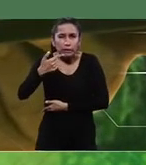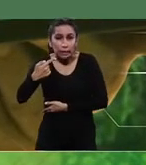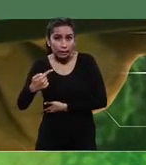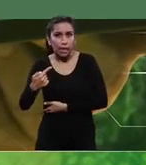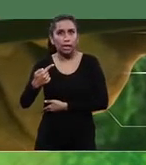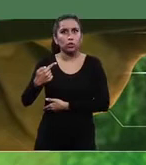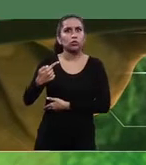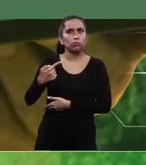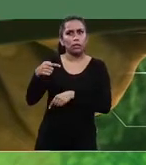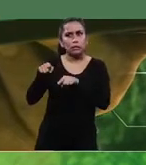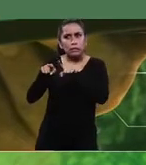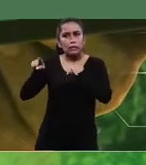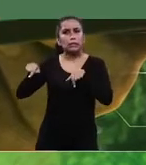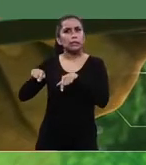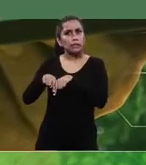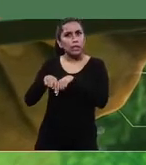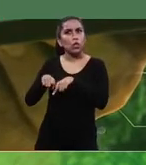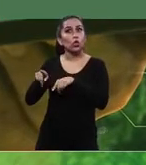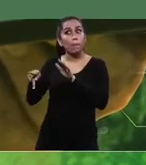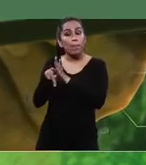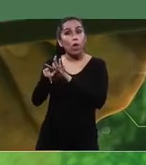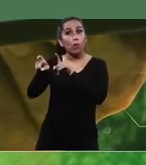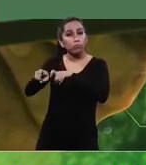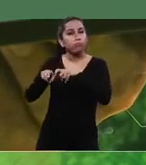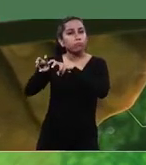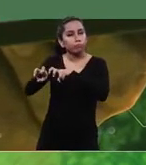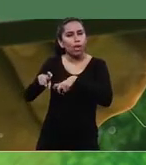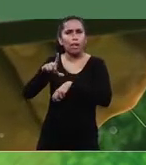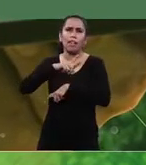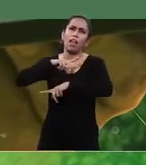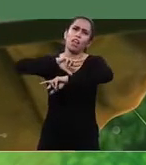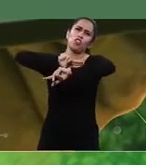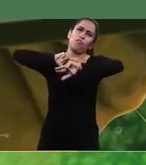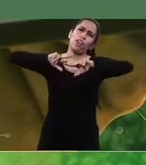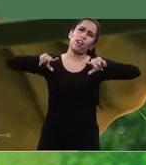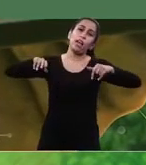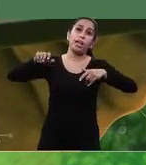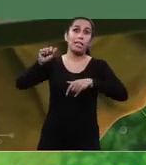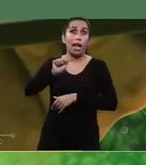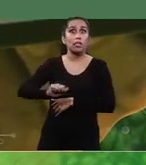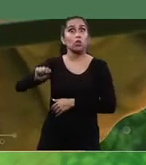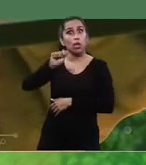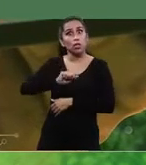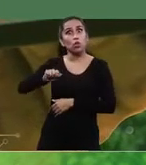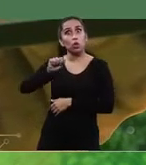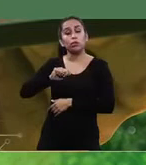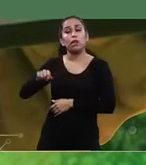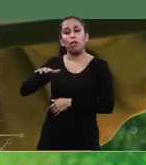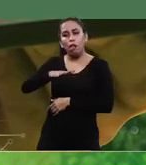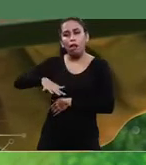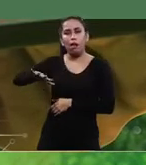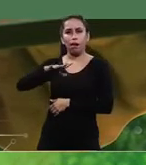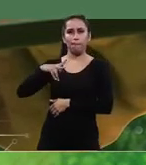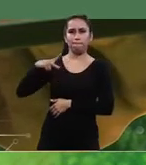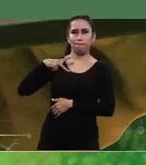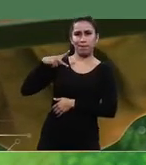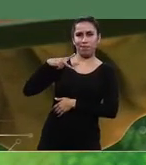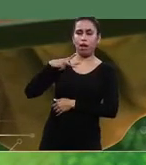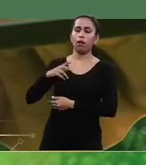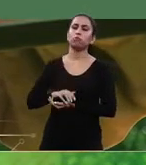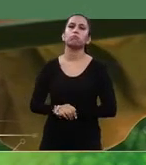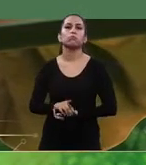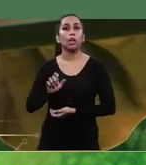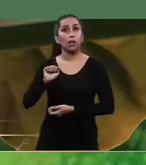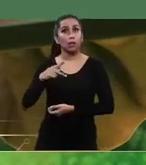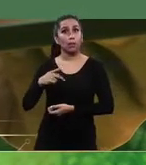de promoção de exportações do agronegócio com diferentes associações do setor privado. A Apex é uma parceira do setor